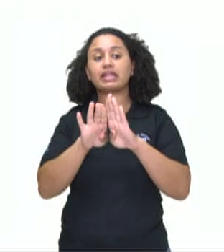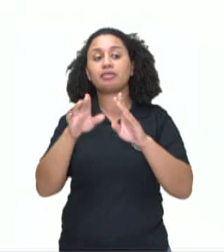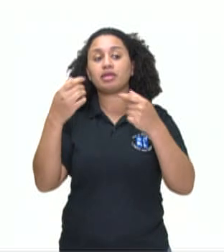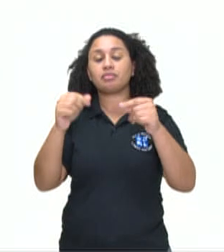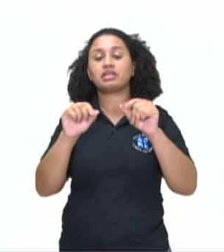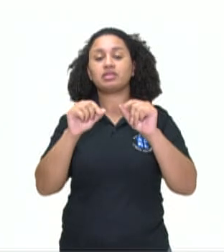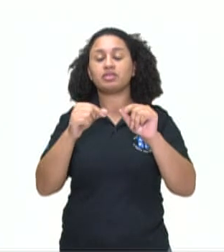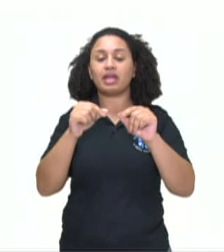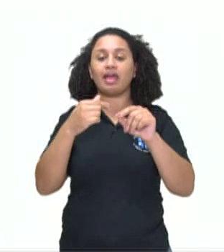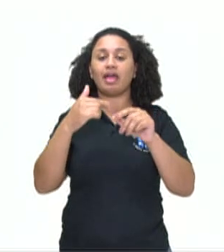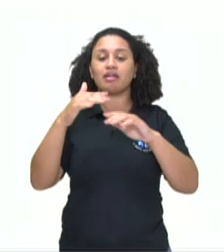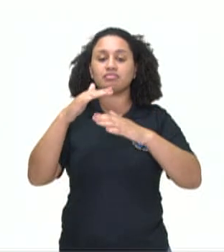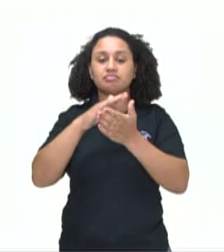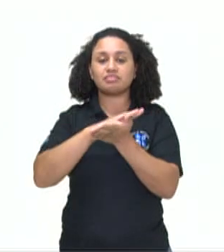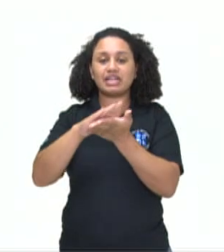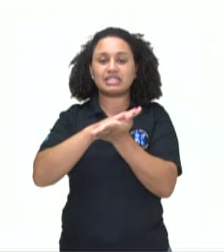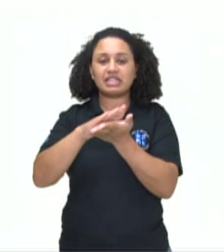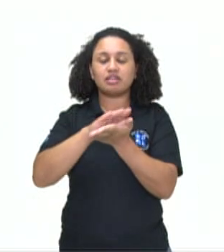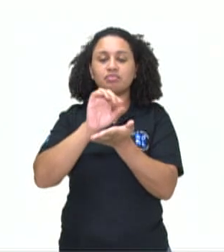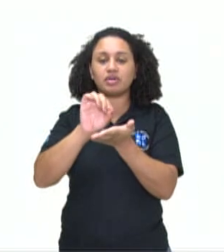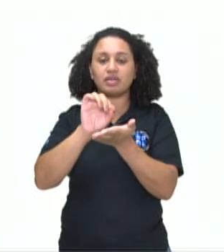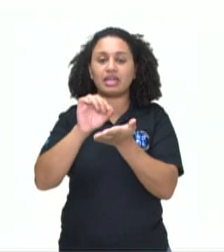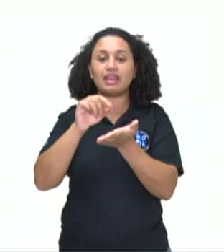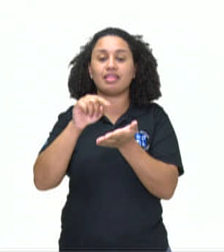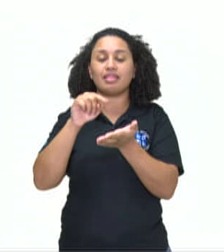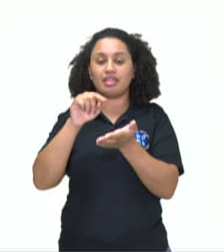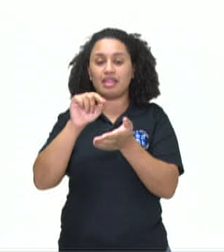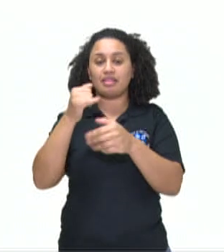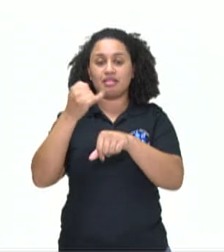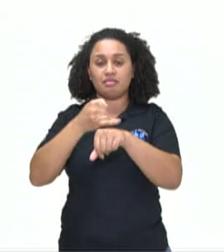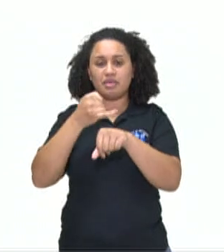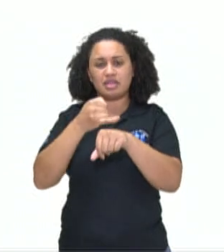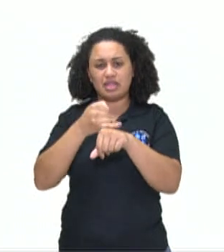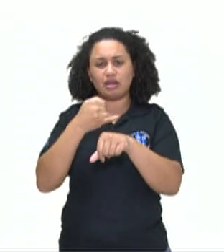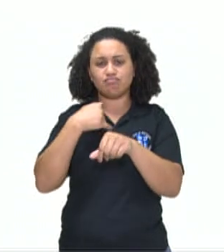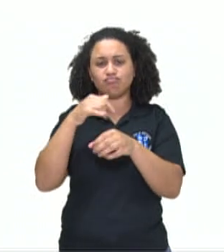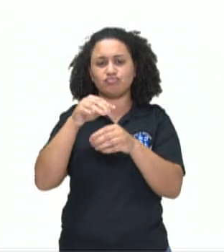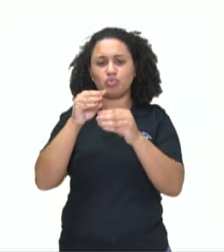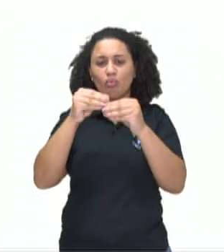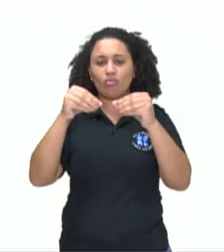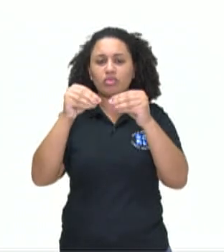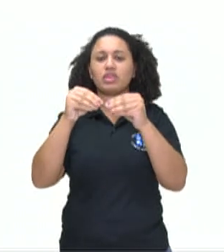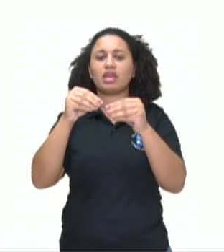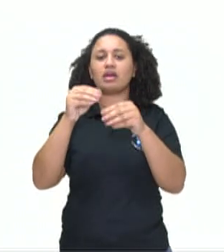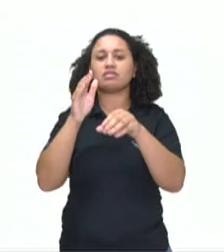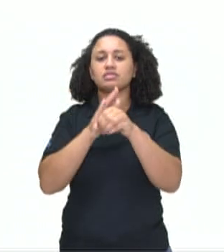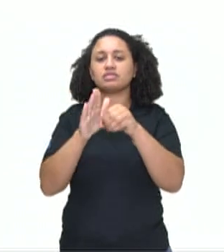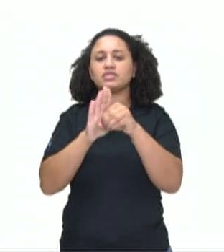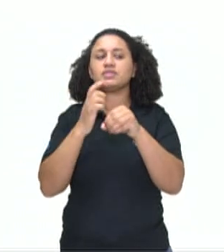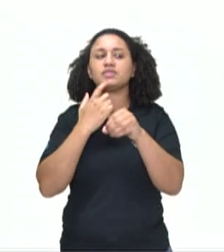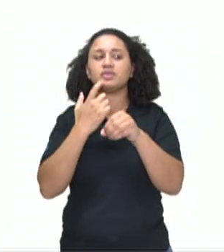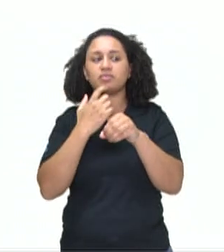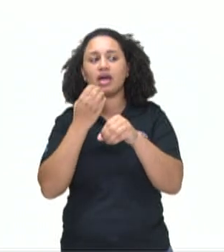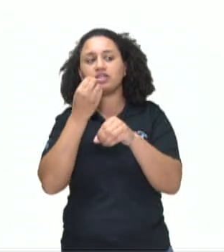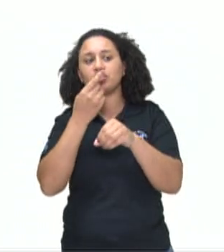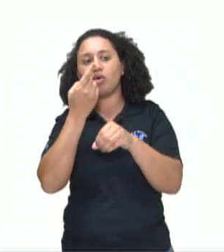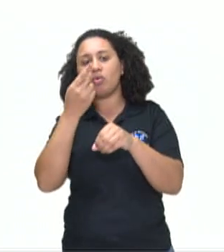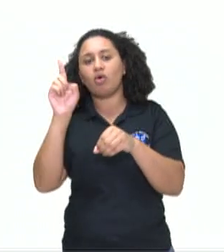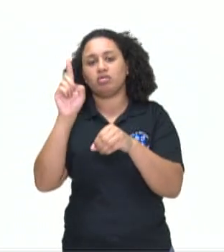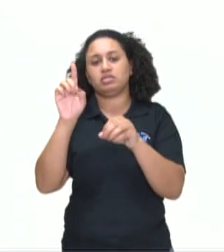uma tampa metálica de extrato de tomate ou outra tampa similar, ok?